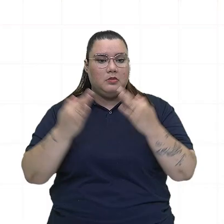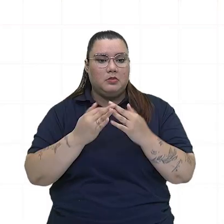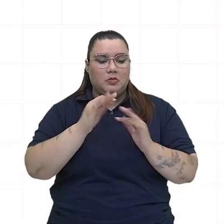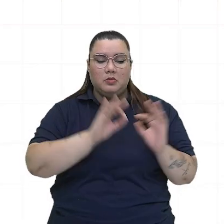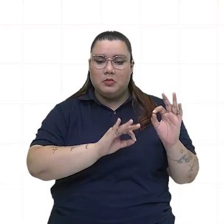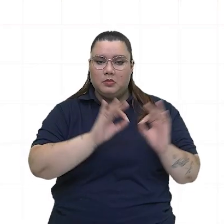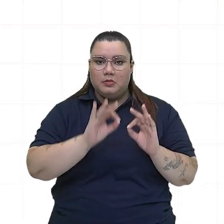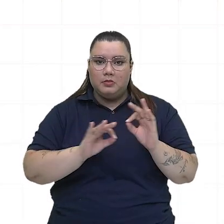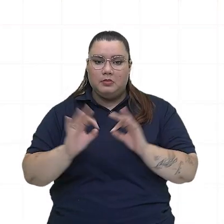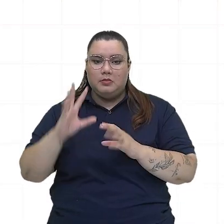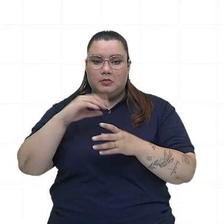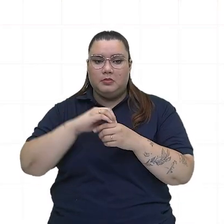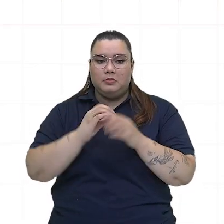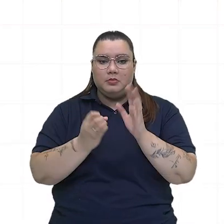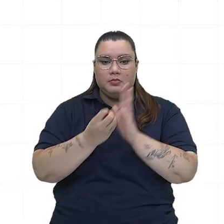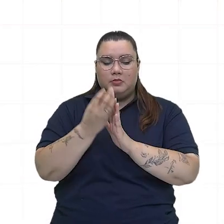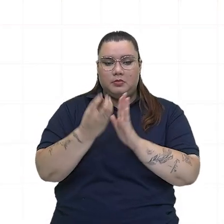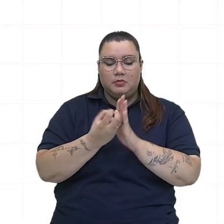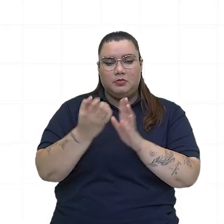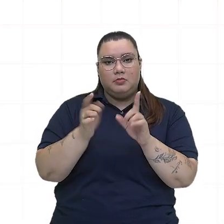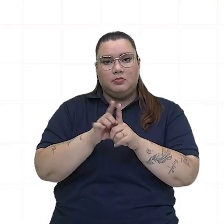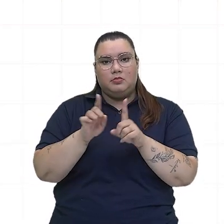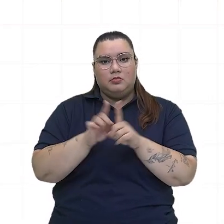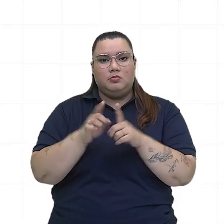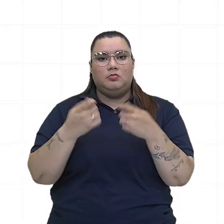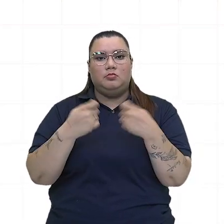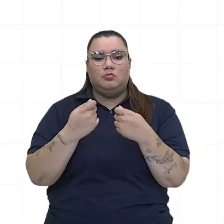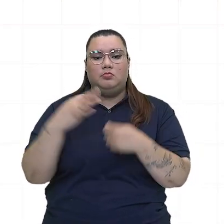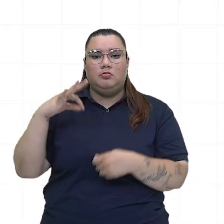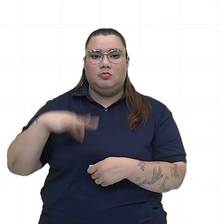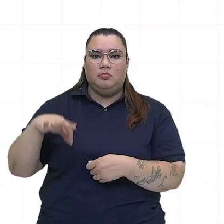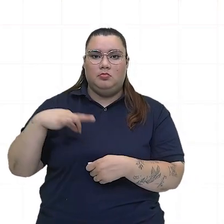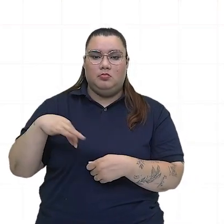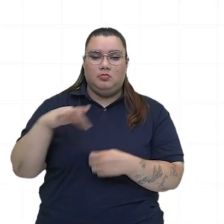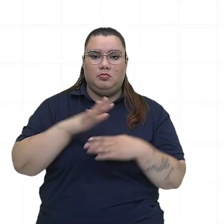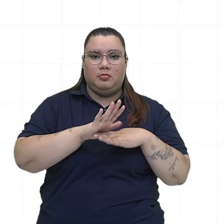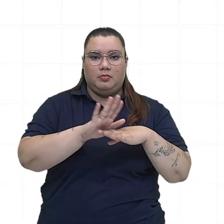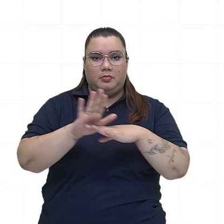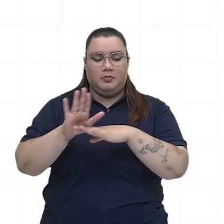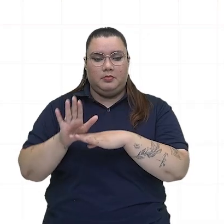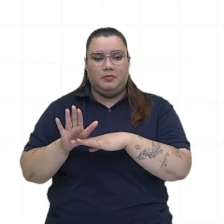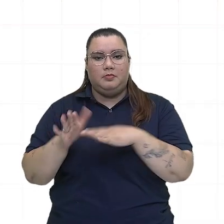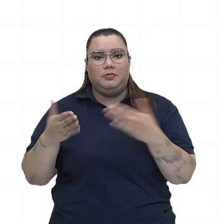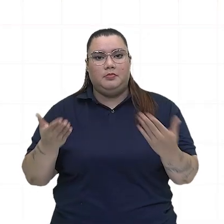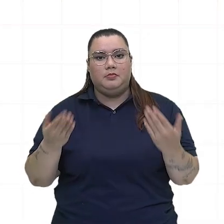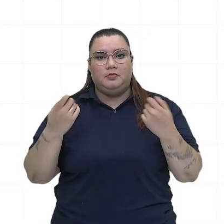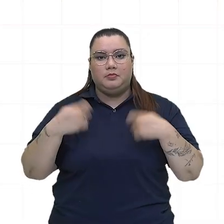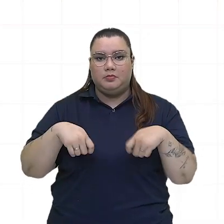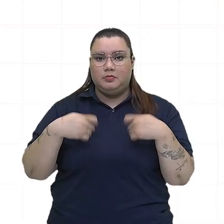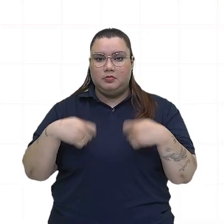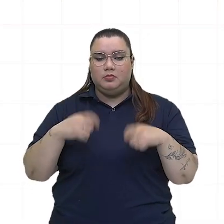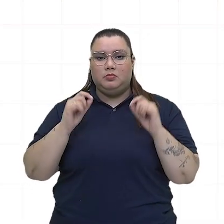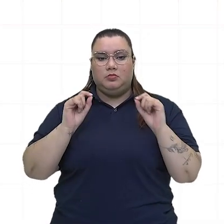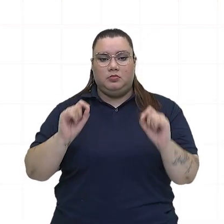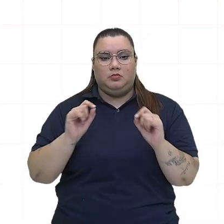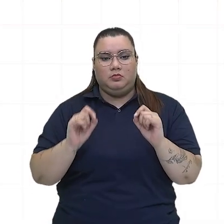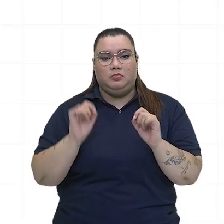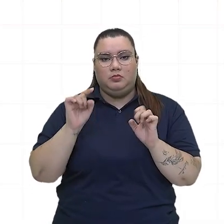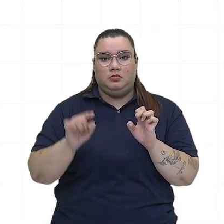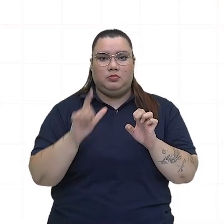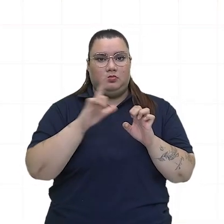no processo produtivo e de geração de renda. Então, é necessário ali que